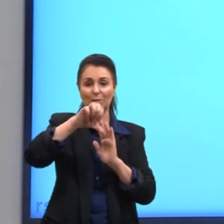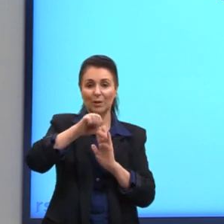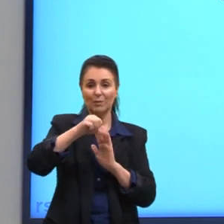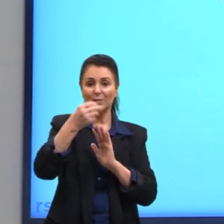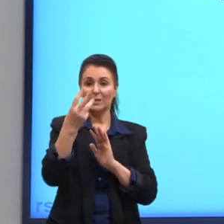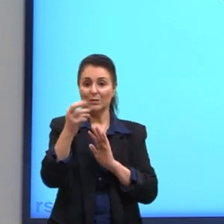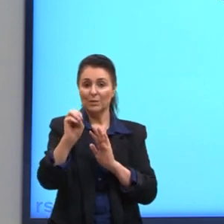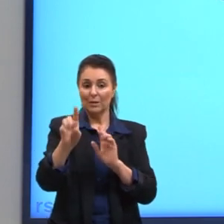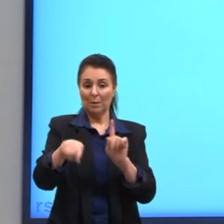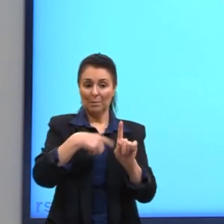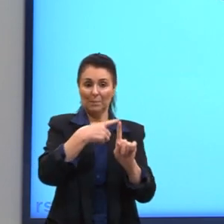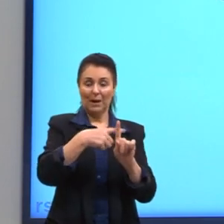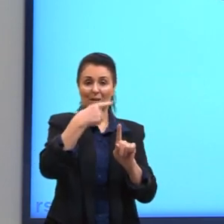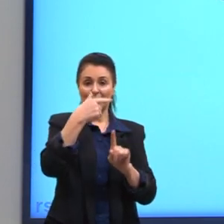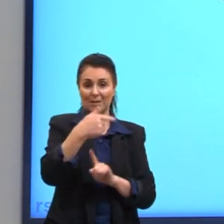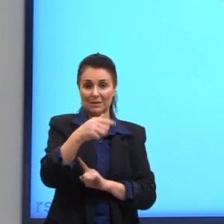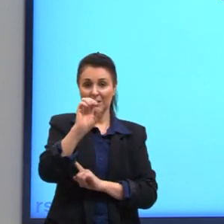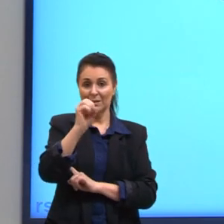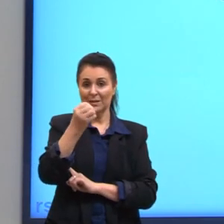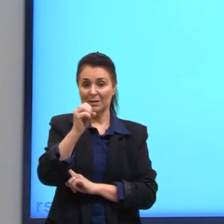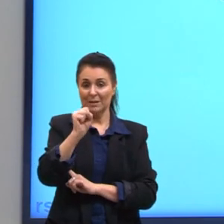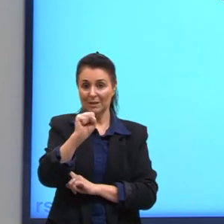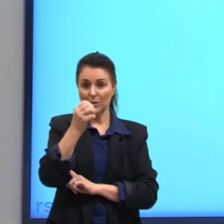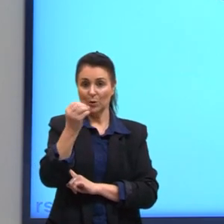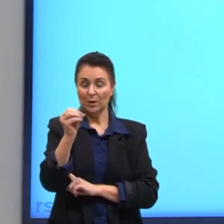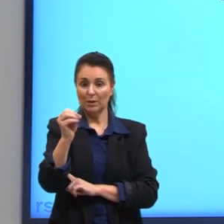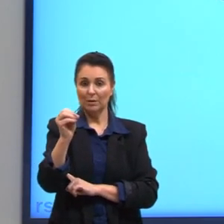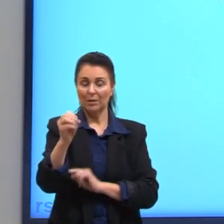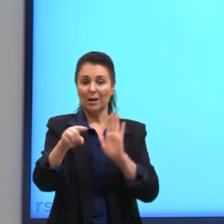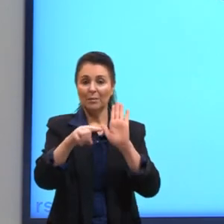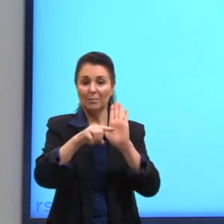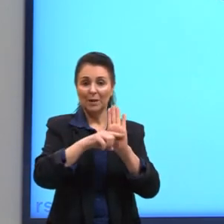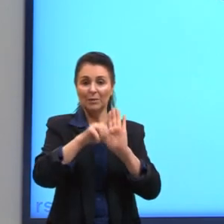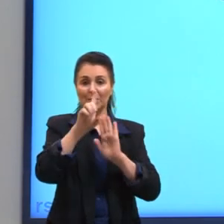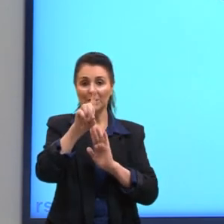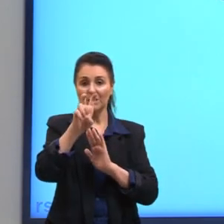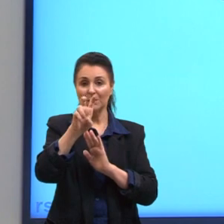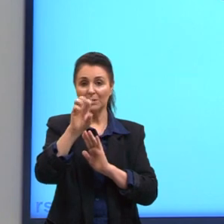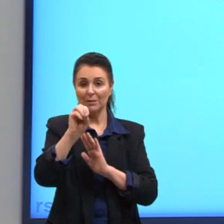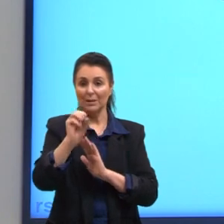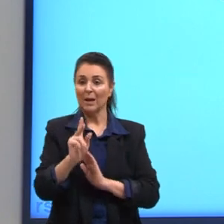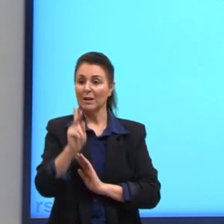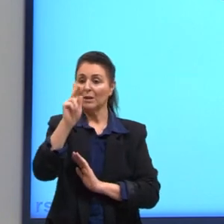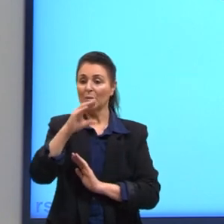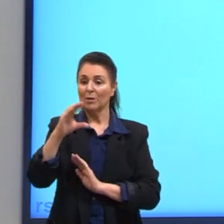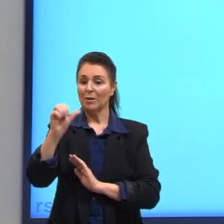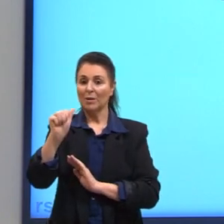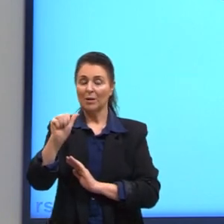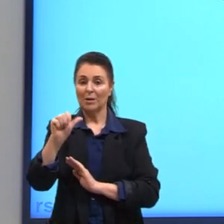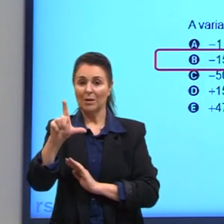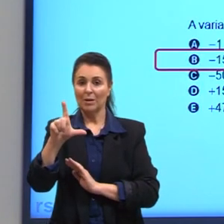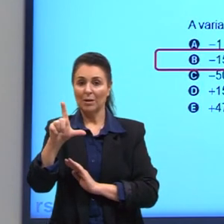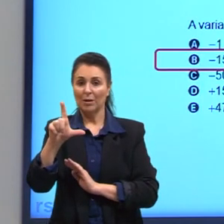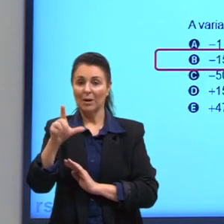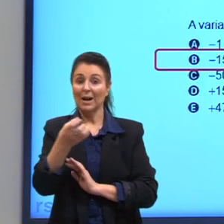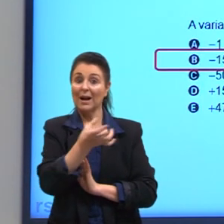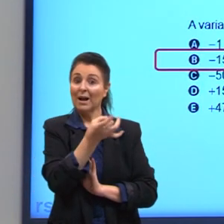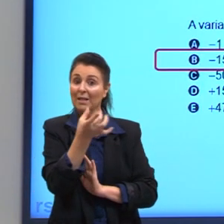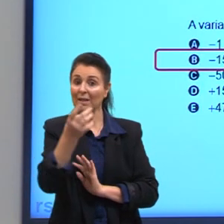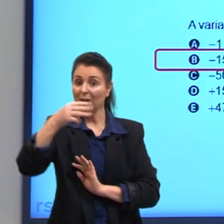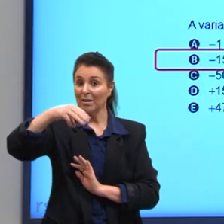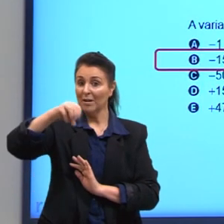mas 780 eu vou ter uma avaliação global de menos 150 quilocalorias por mol